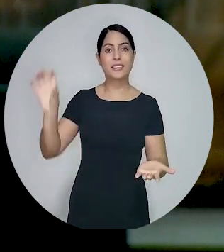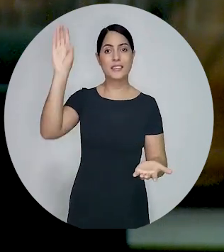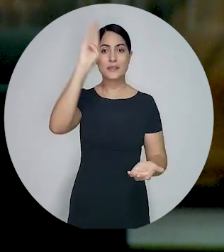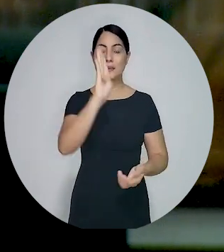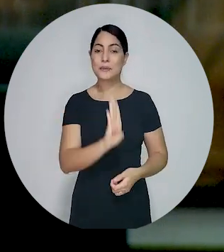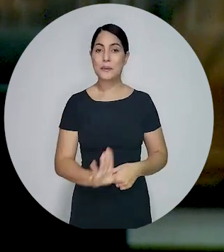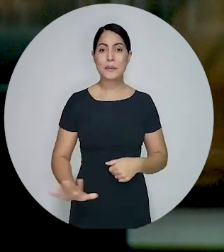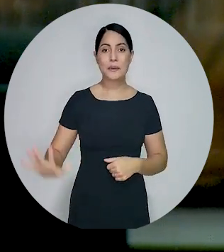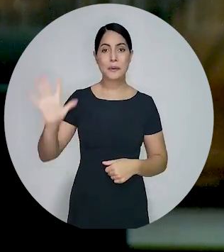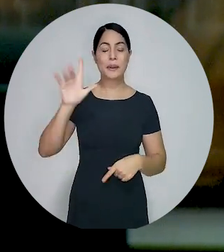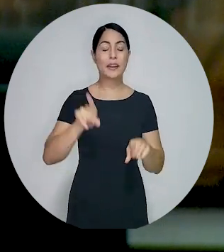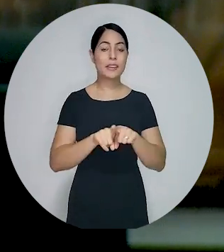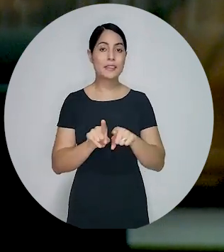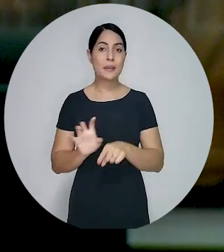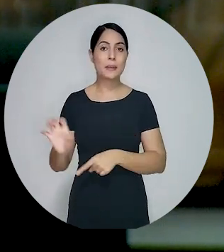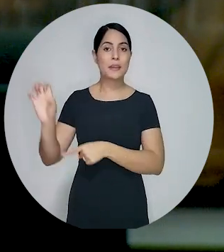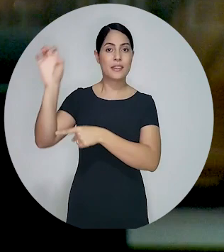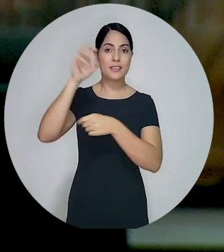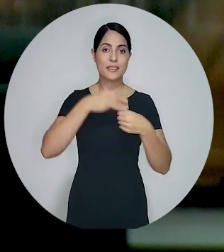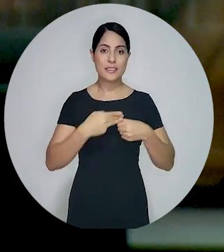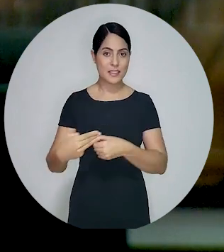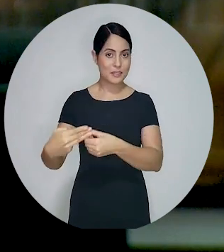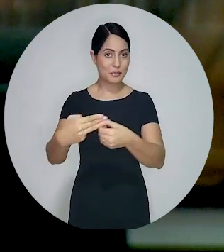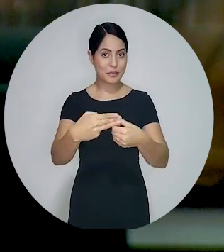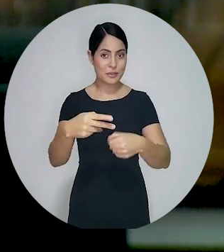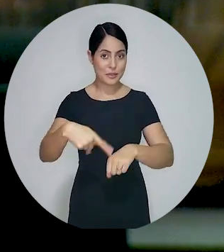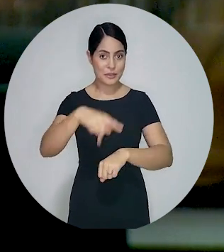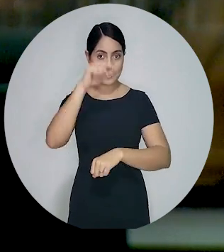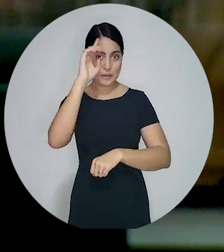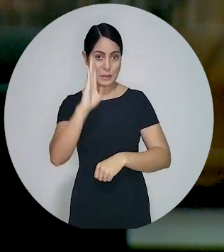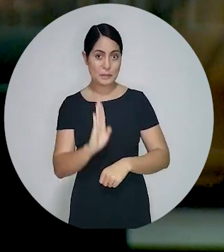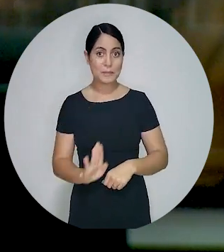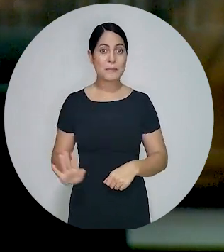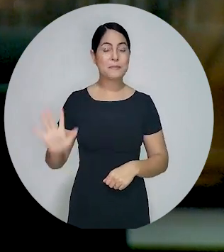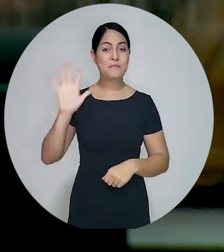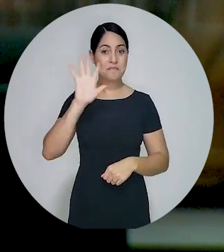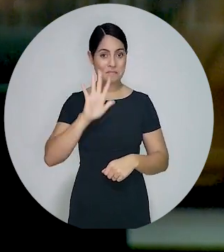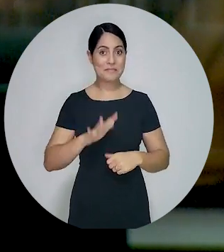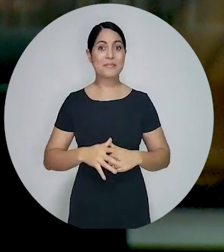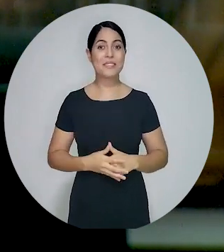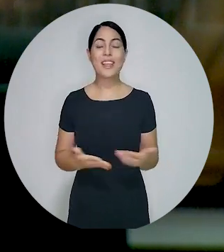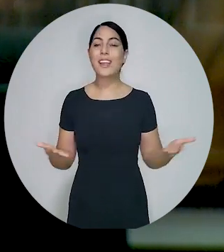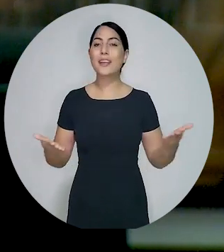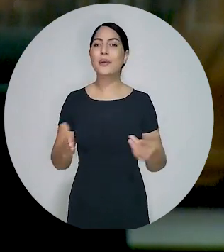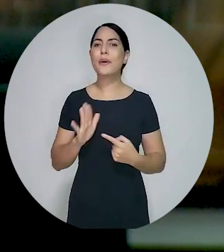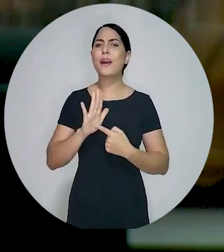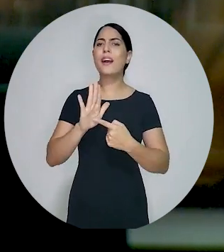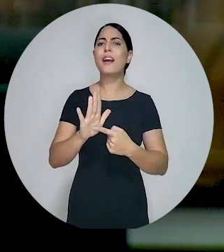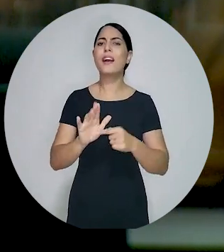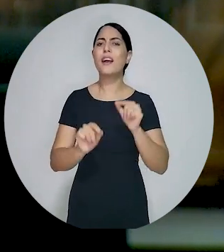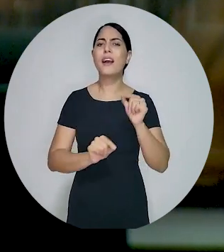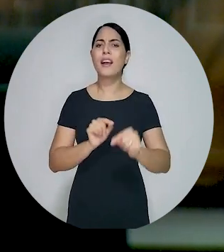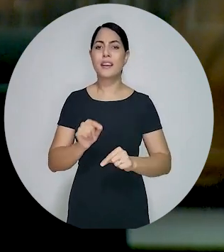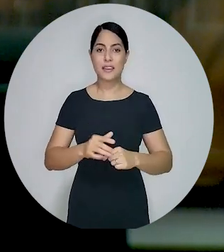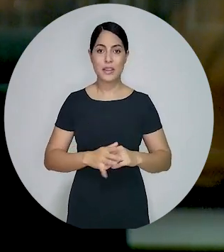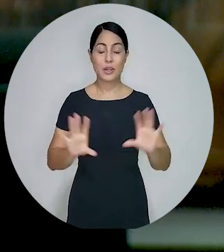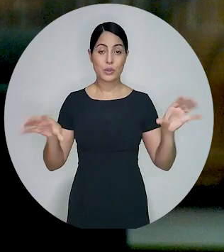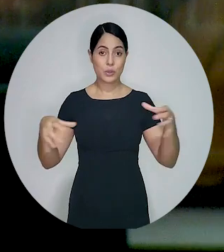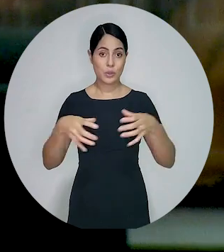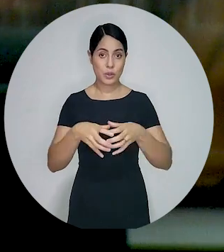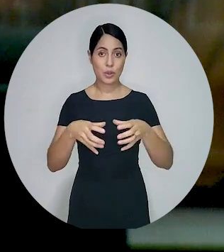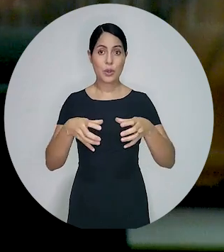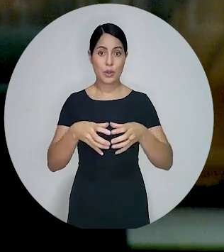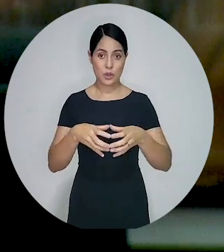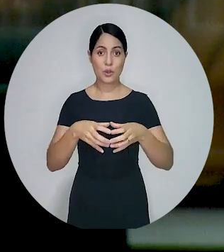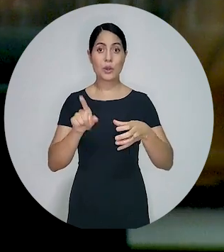e um panorama da advocacia nos estados e municípios do país. Eu começo o destaque de hoje com a realização do Conselho Pleno da OAB de